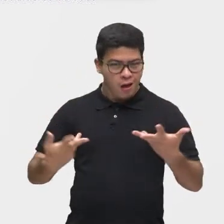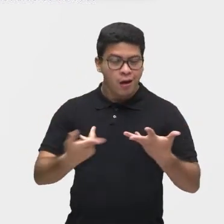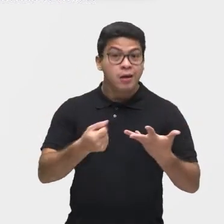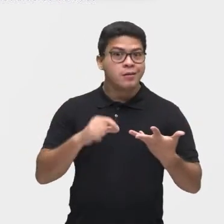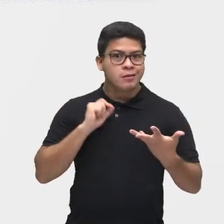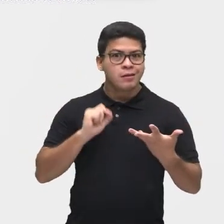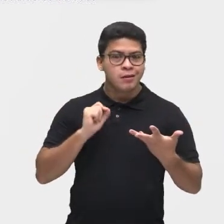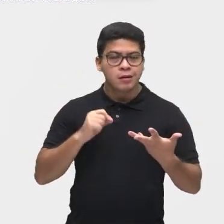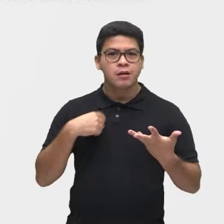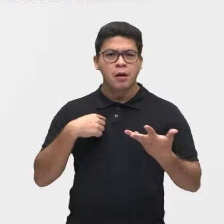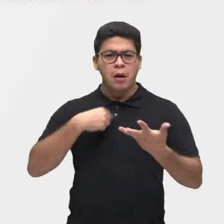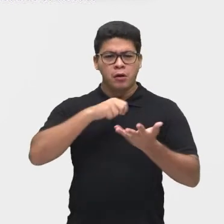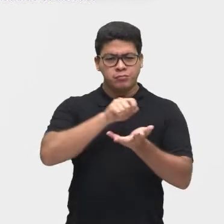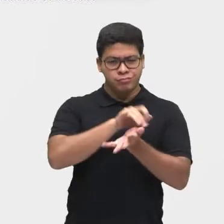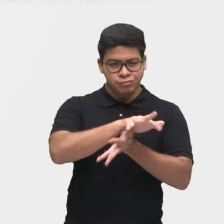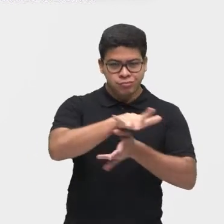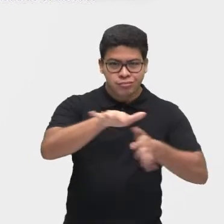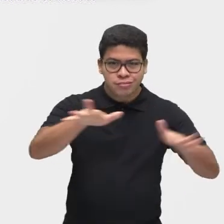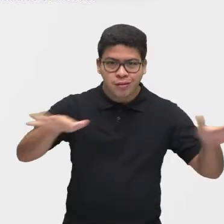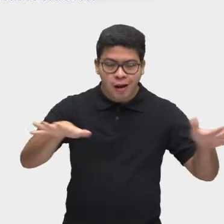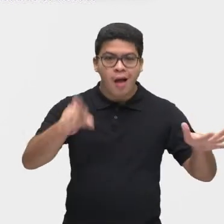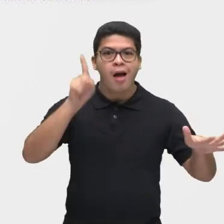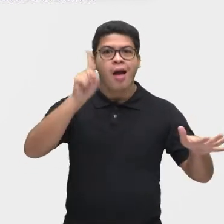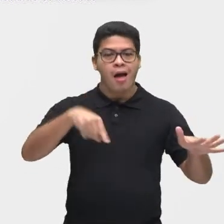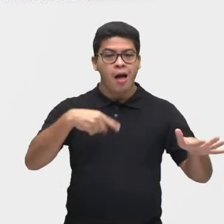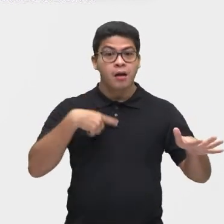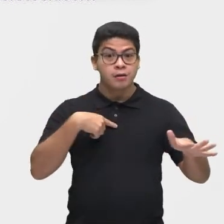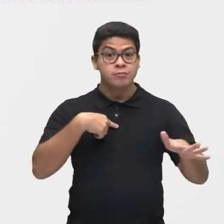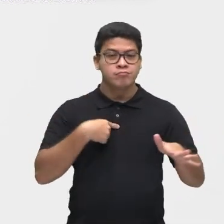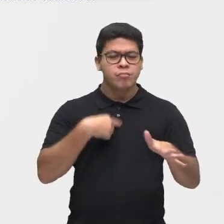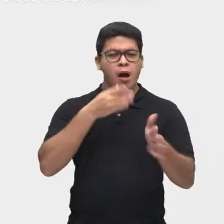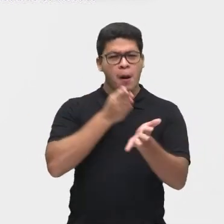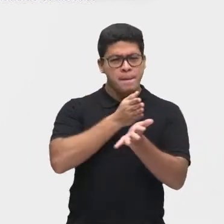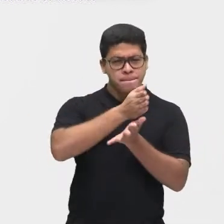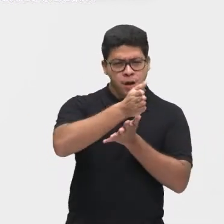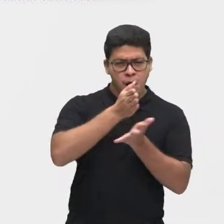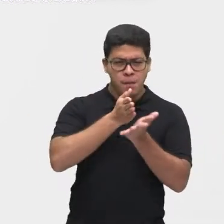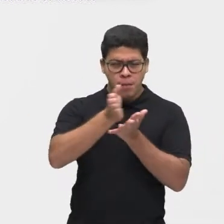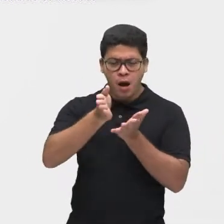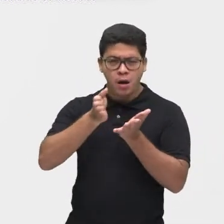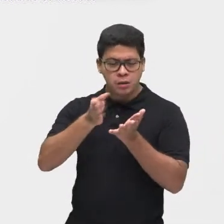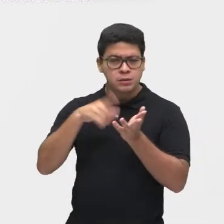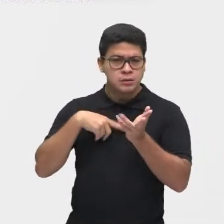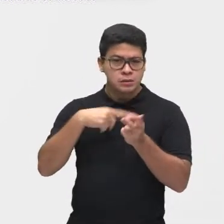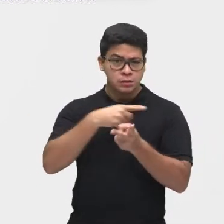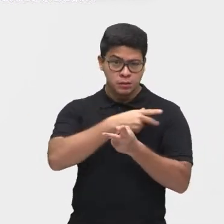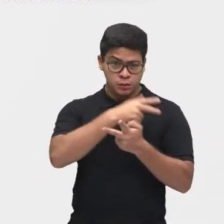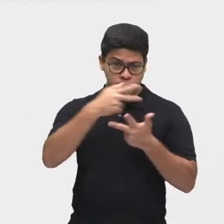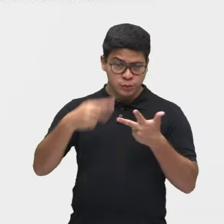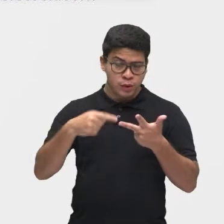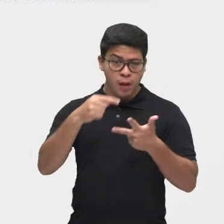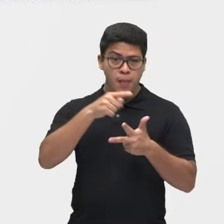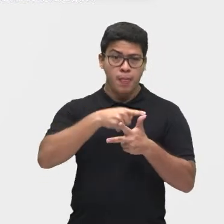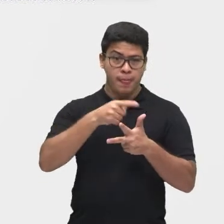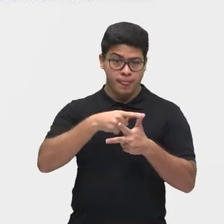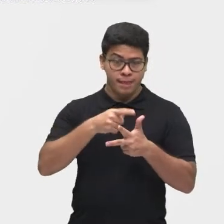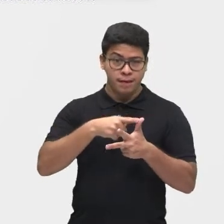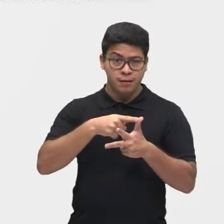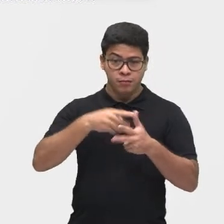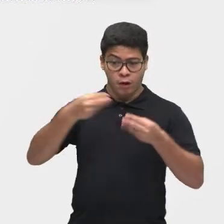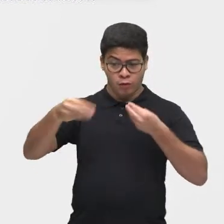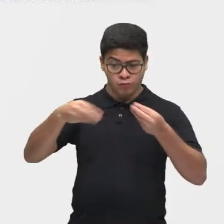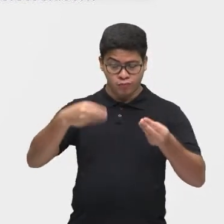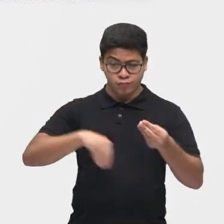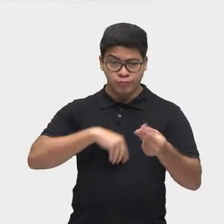de uma forma ampla, né? E todos esses três pontos aí tem que estar ligado. A flexibilidade da